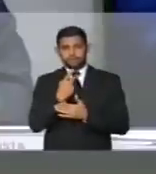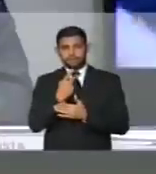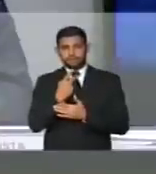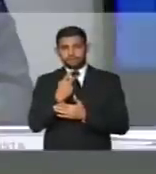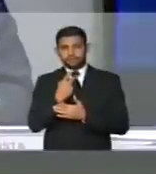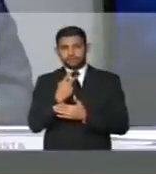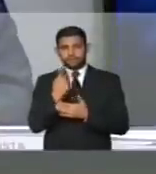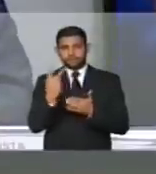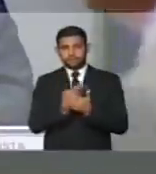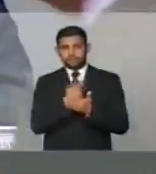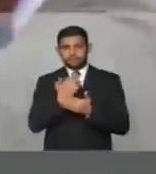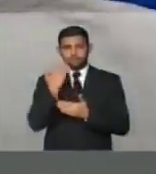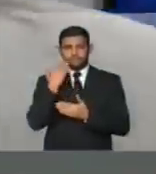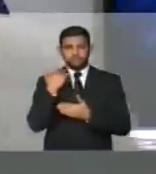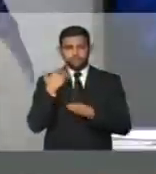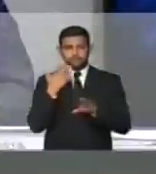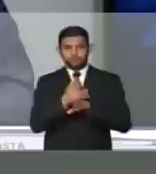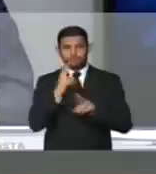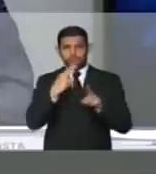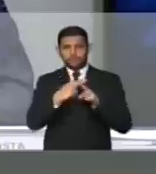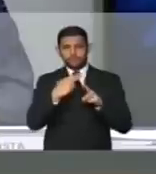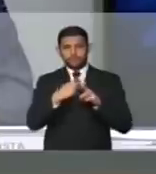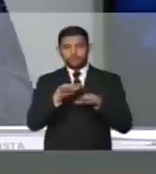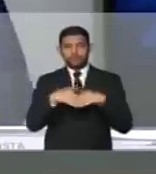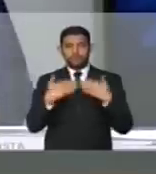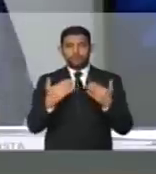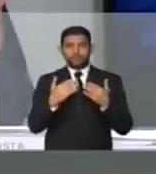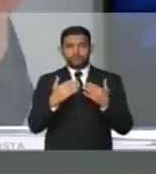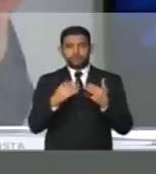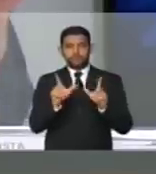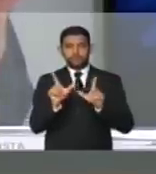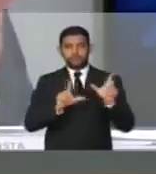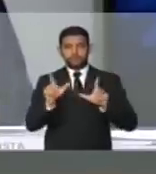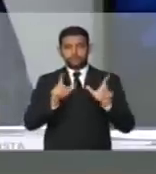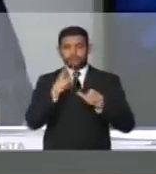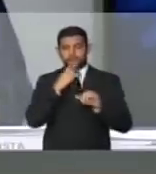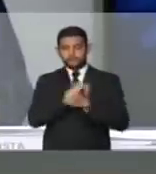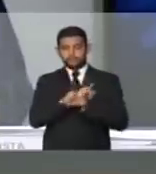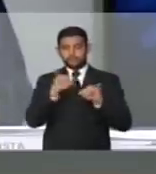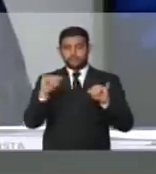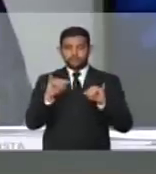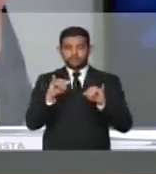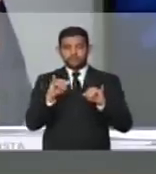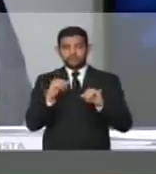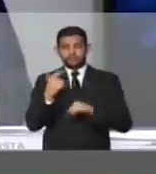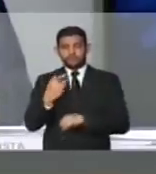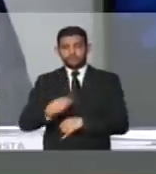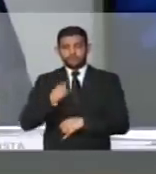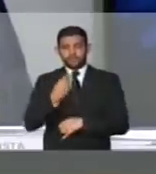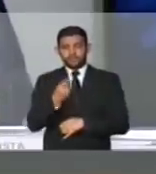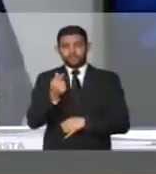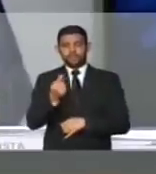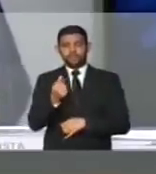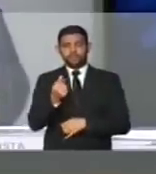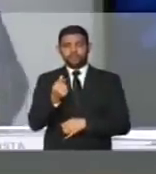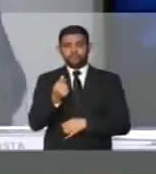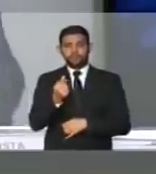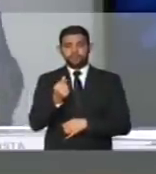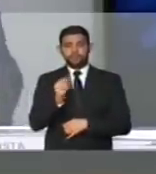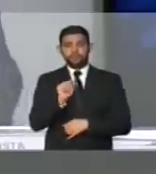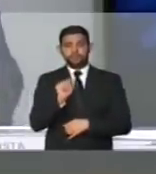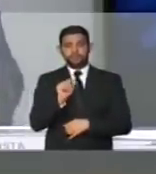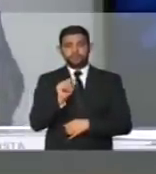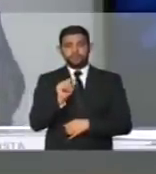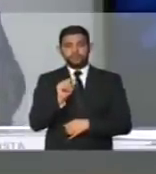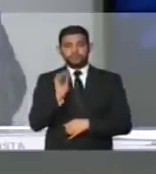a corrida bancária que houve na Caixa, quando na mídia anunciou que não havia dinheiro para